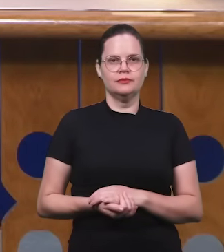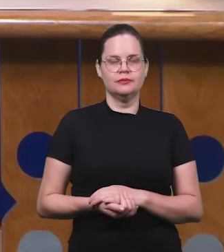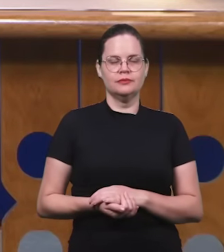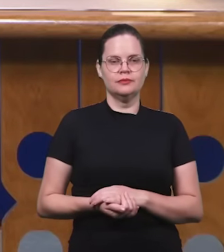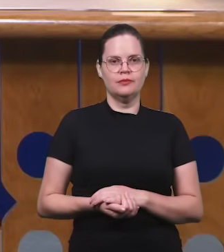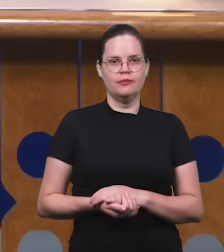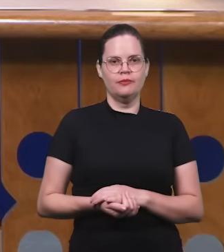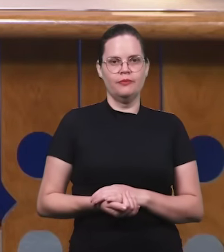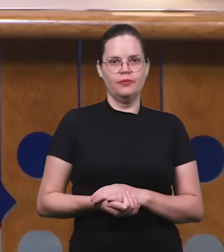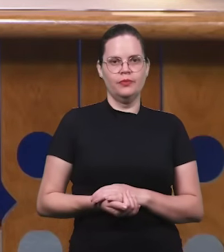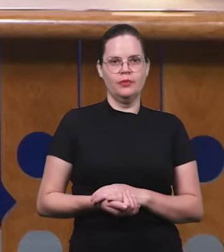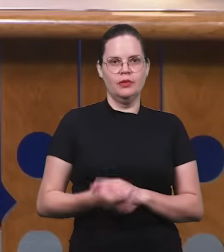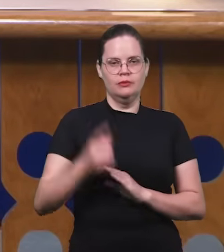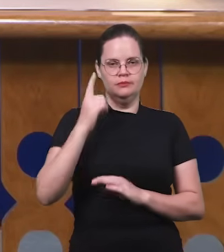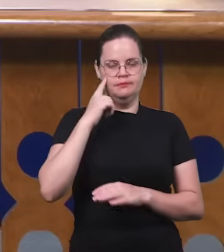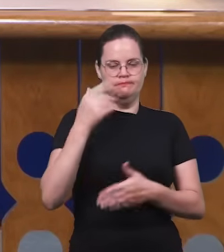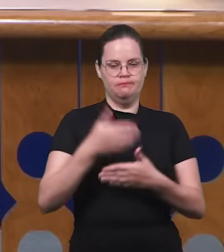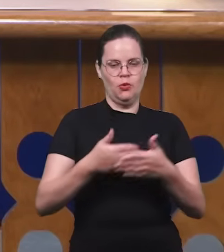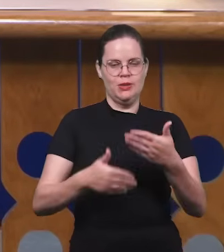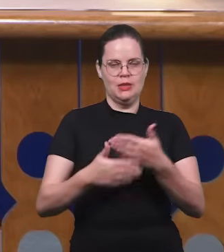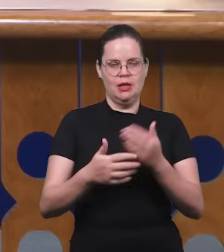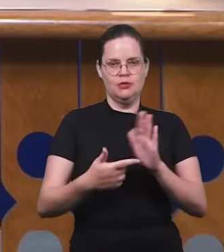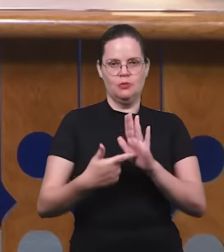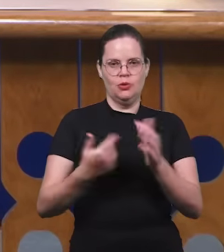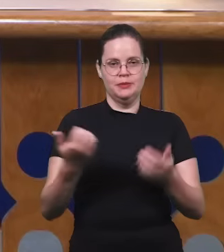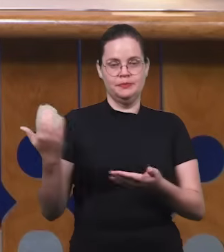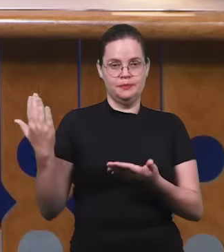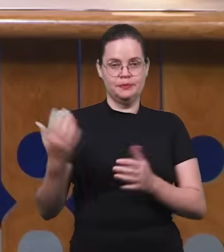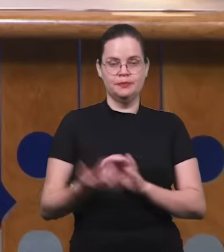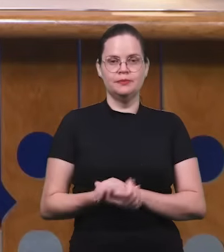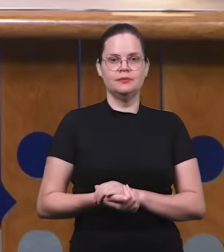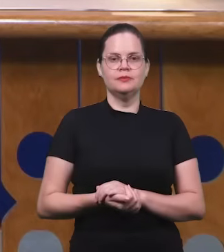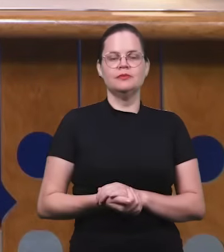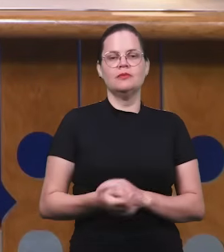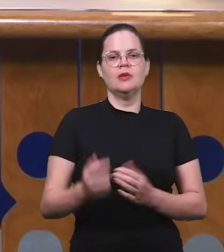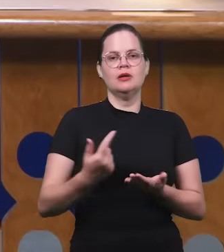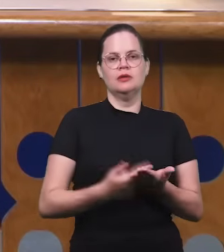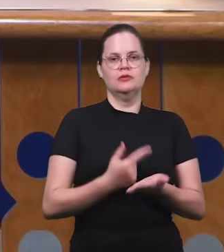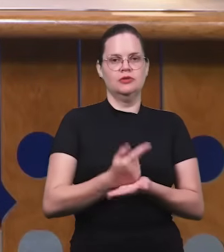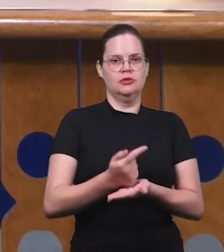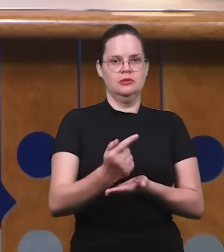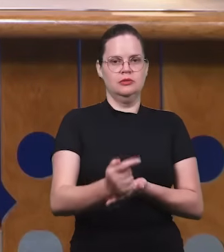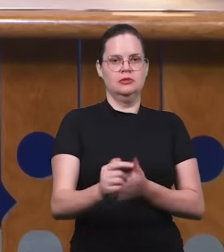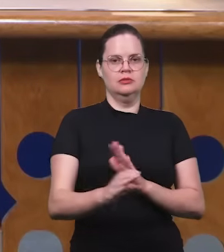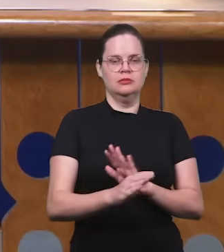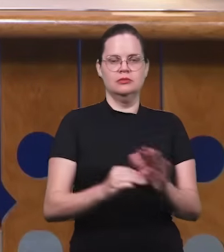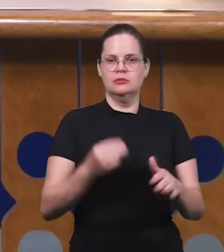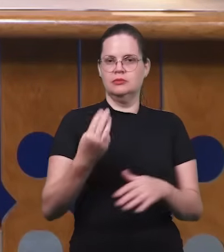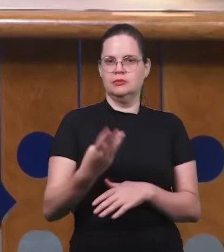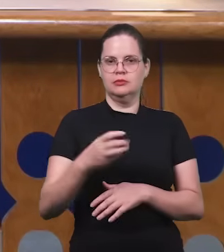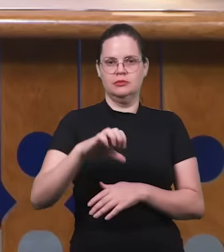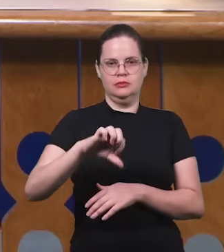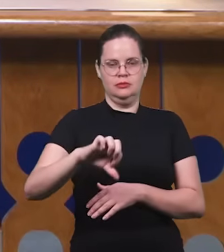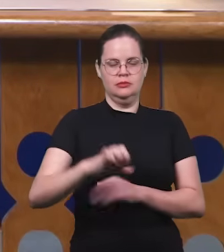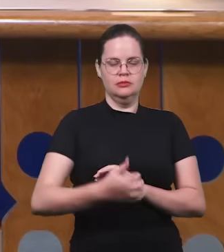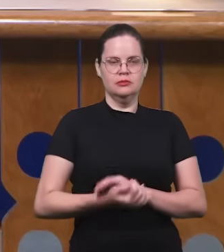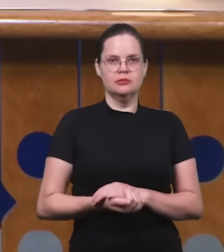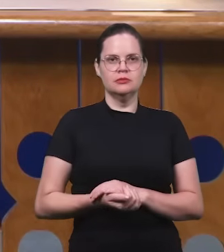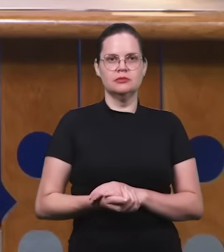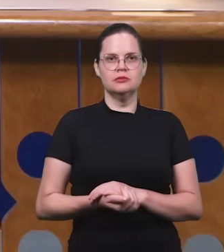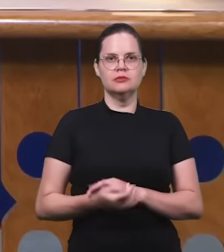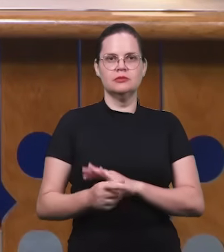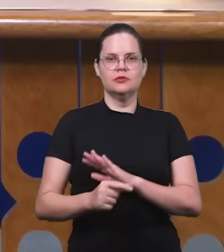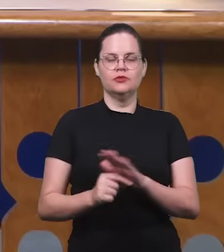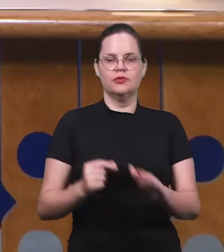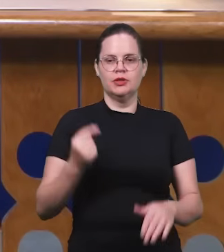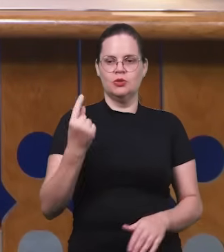no nosso primeiro slide, que é o texto que está no livro de Gênesis, no capítulo 39,